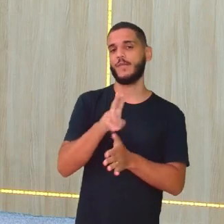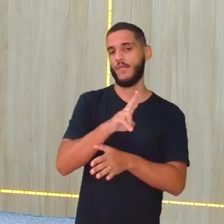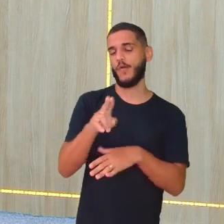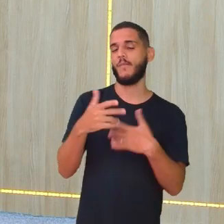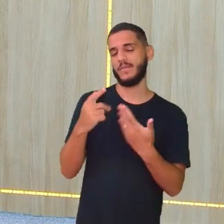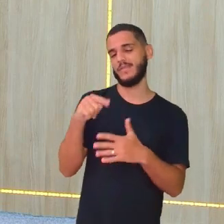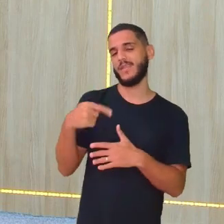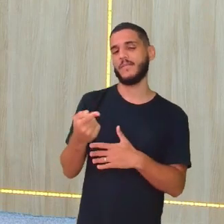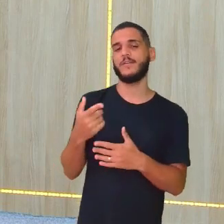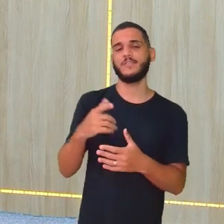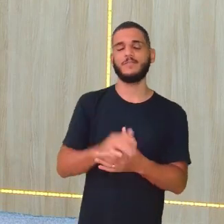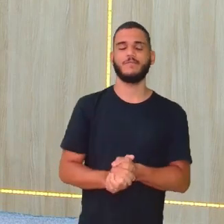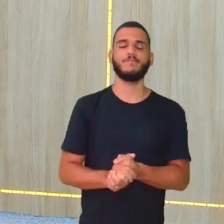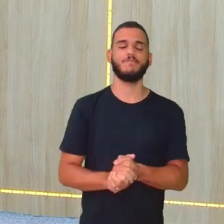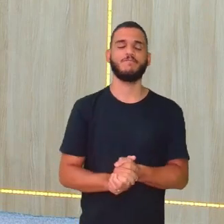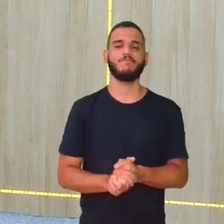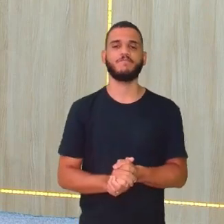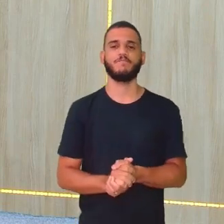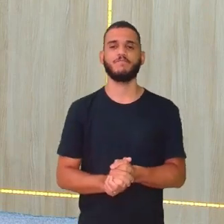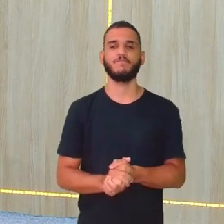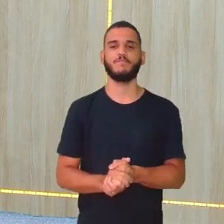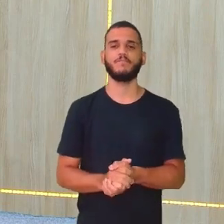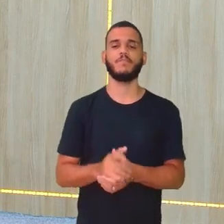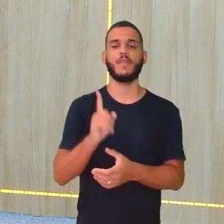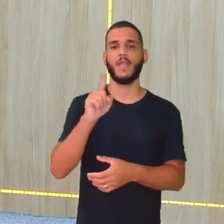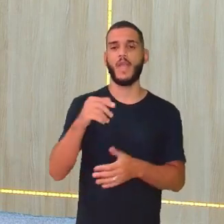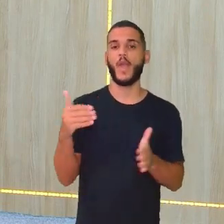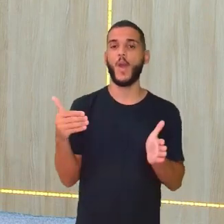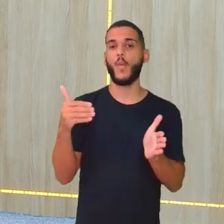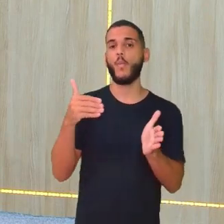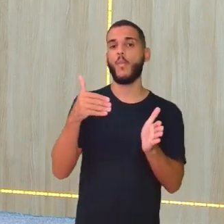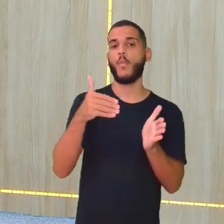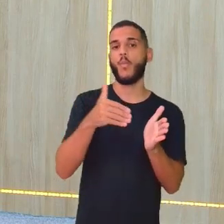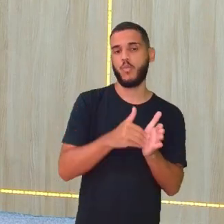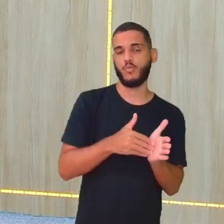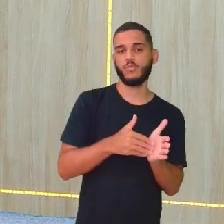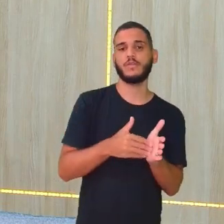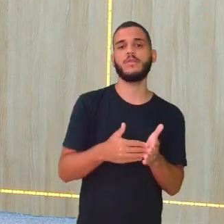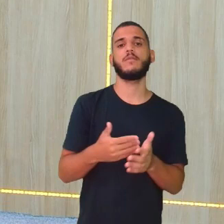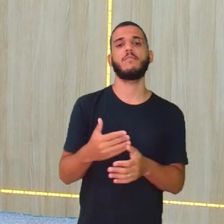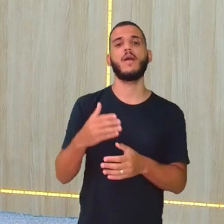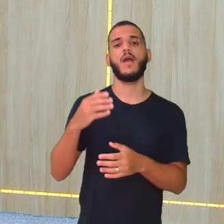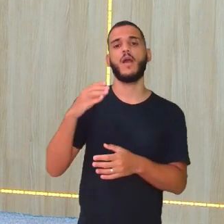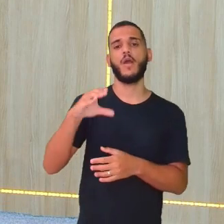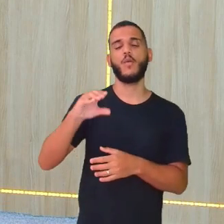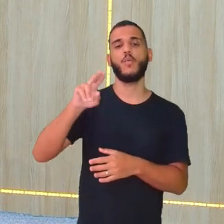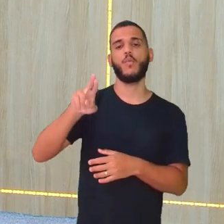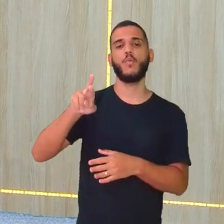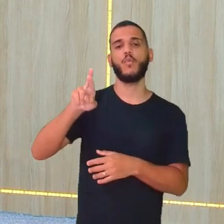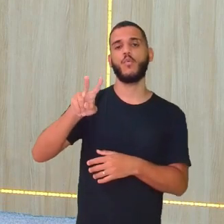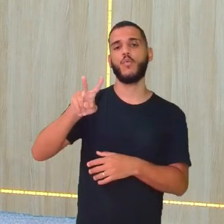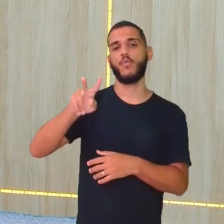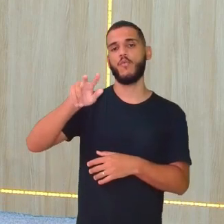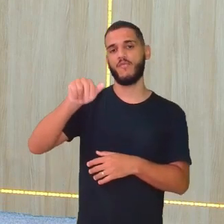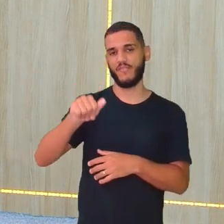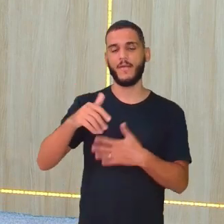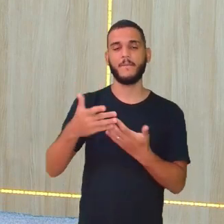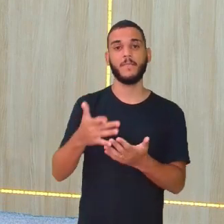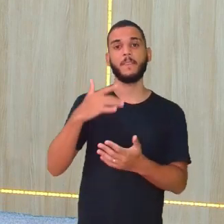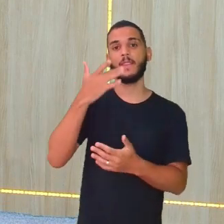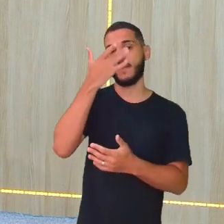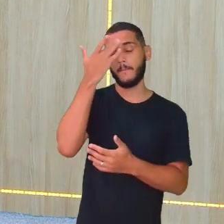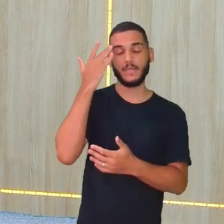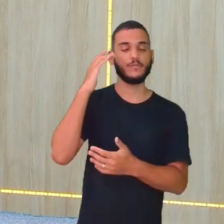É. Qualquer coisa, bota nos créditos. Isso, que é A Última Curva, que Ah, eu gosto dessa. me foi enviada por um ouvinte de Patos,